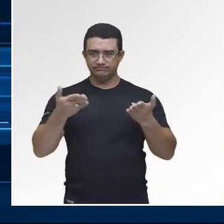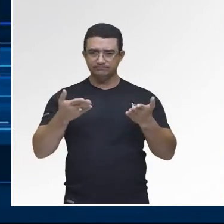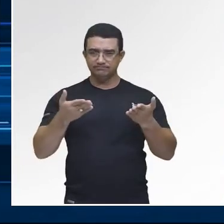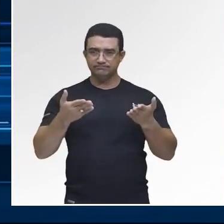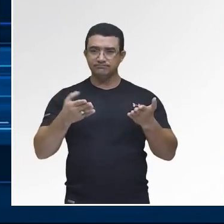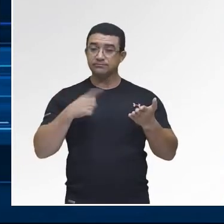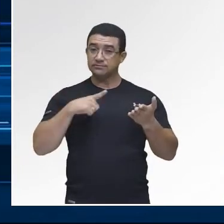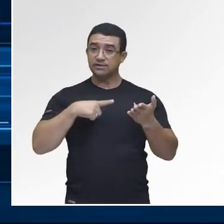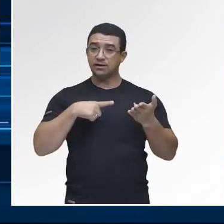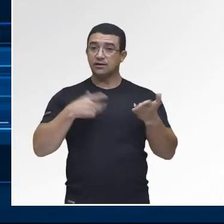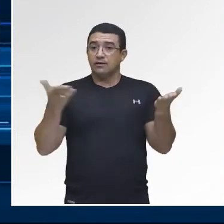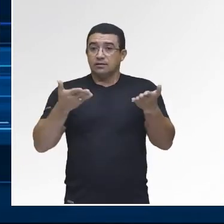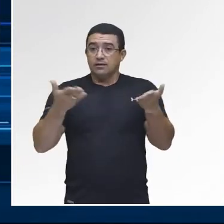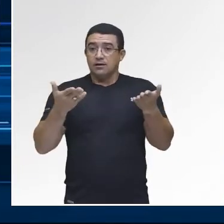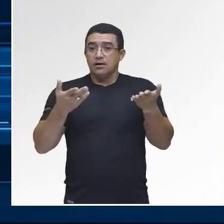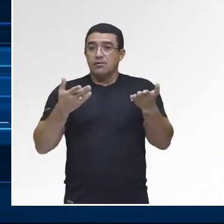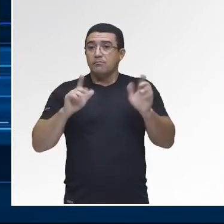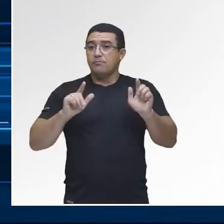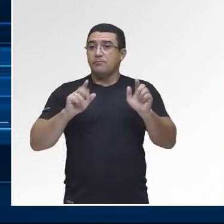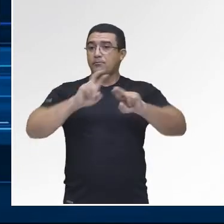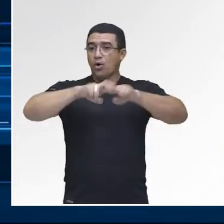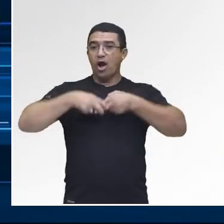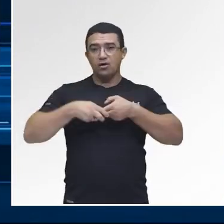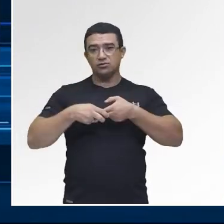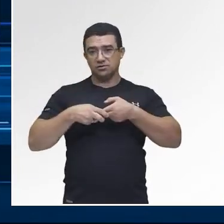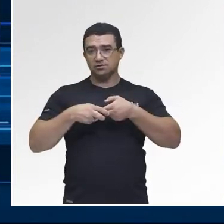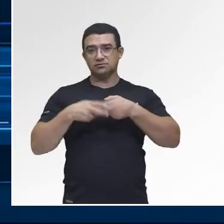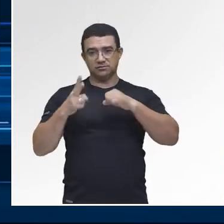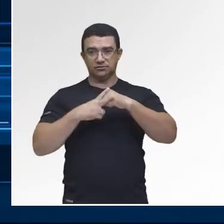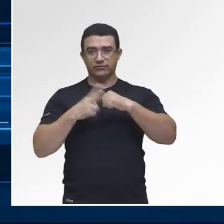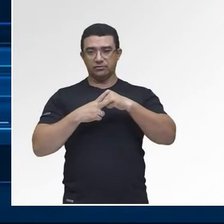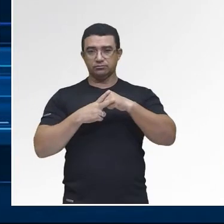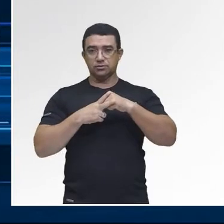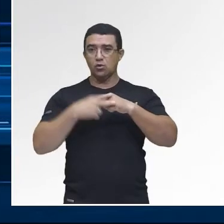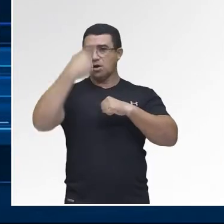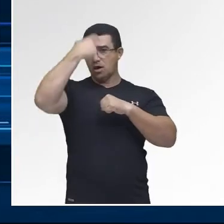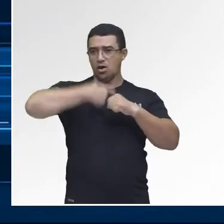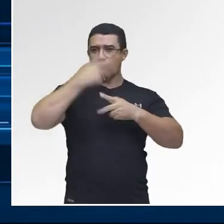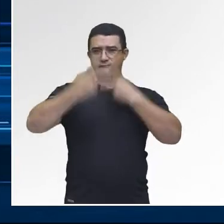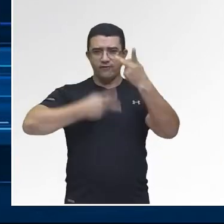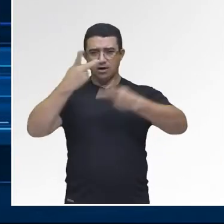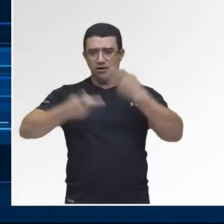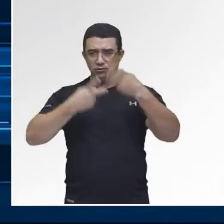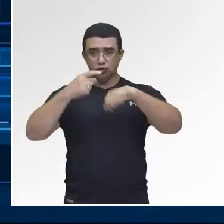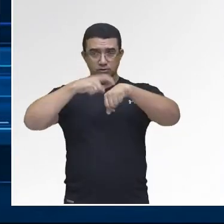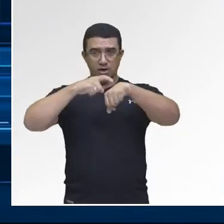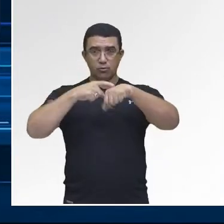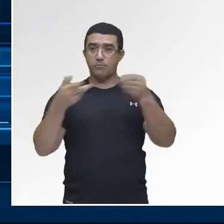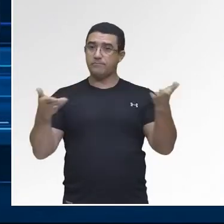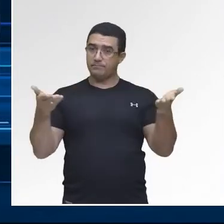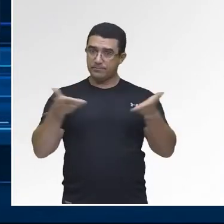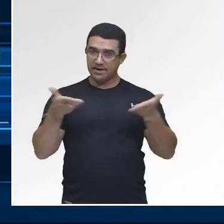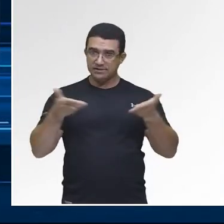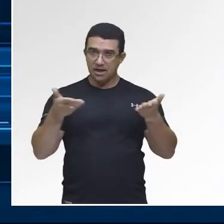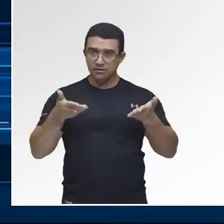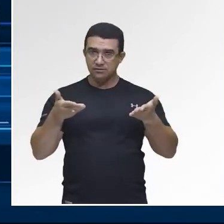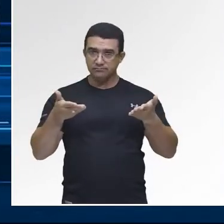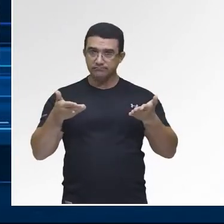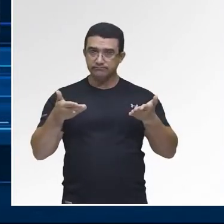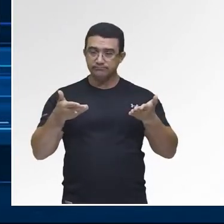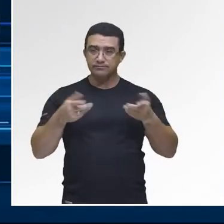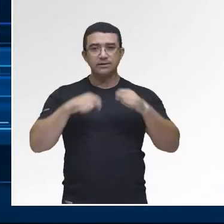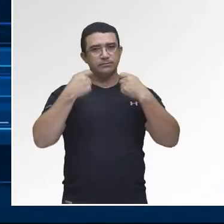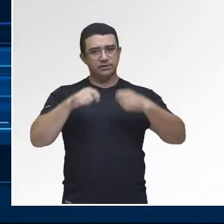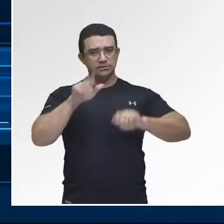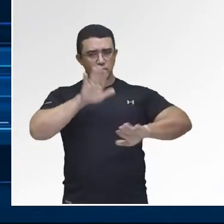present justamente por causa desse verbo. Como eu estou falando de presente, né, eu tenho que tomar cuidado, então, nessa